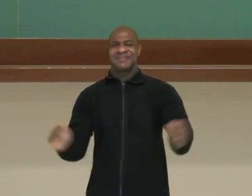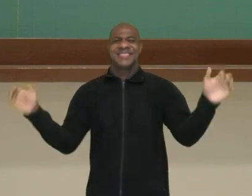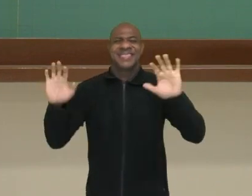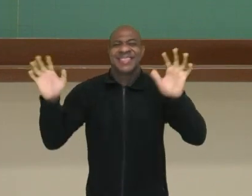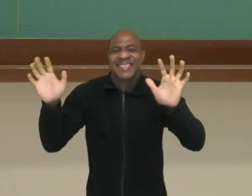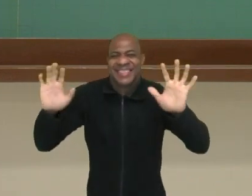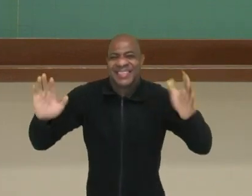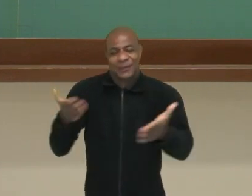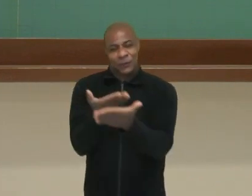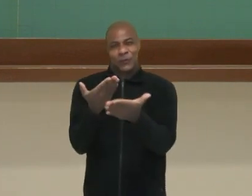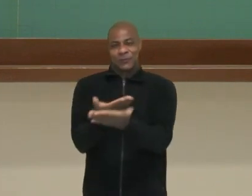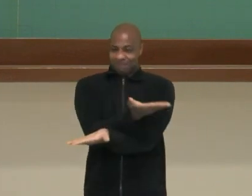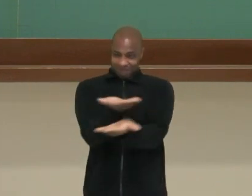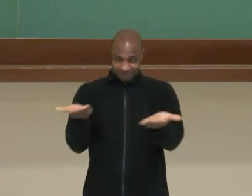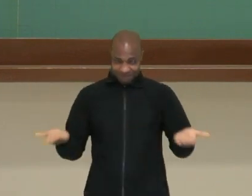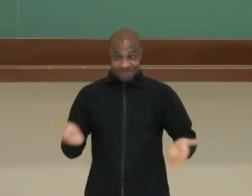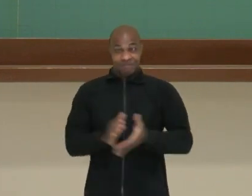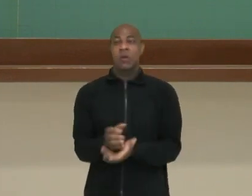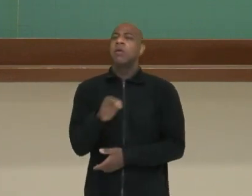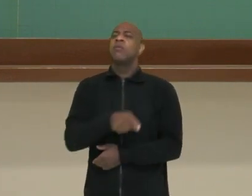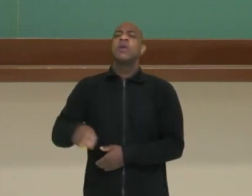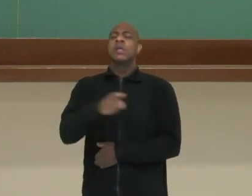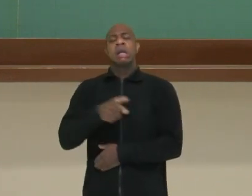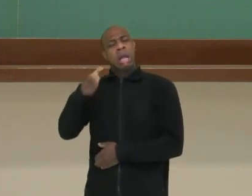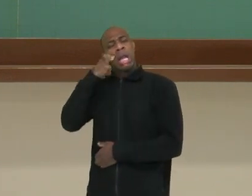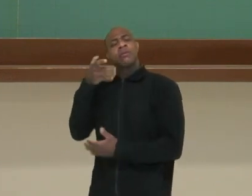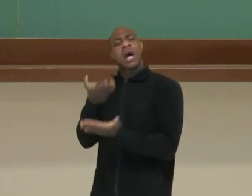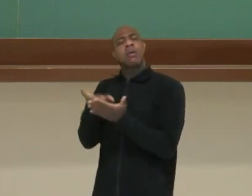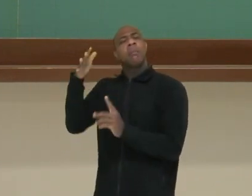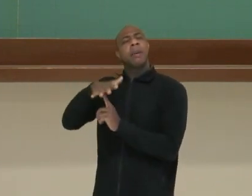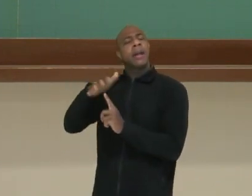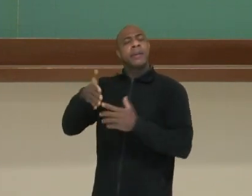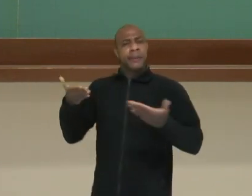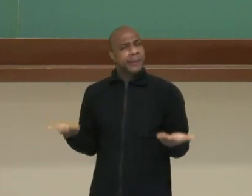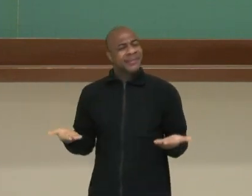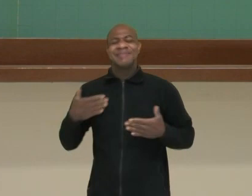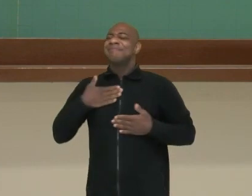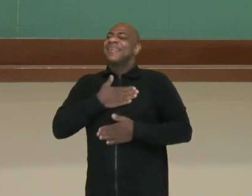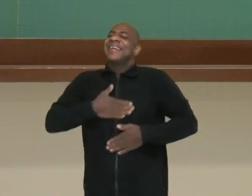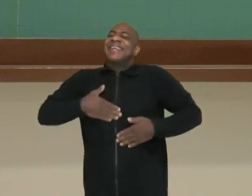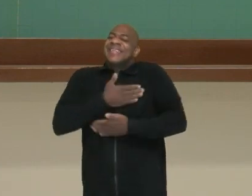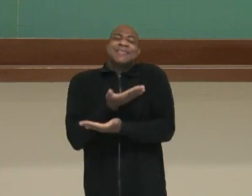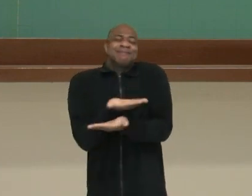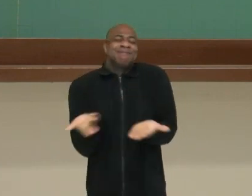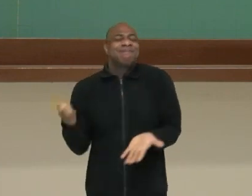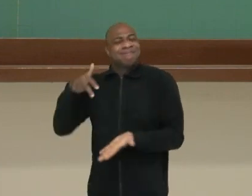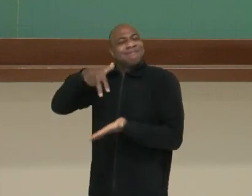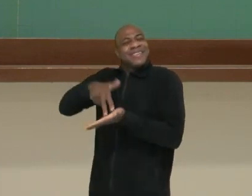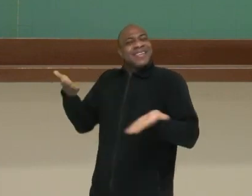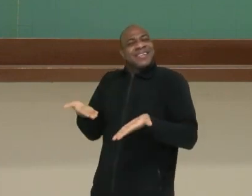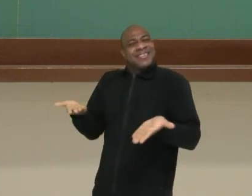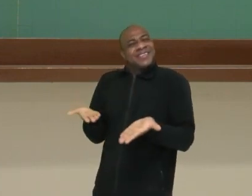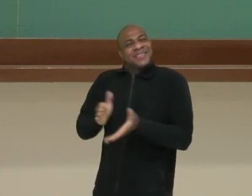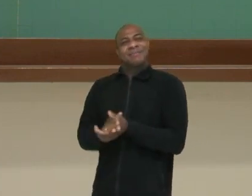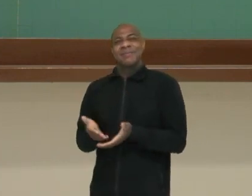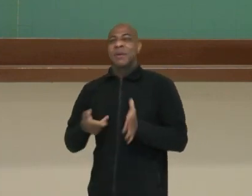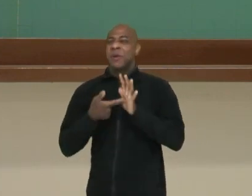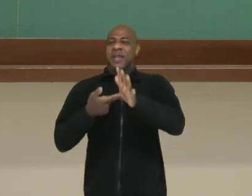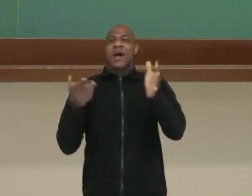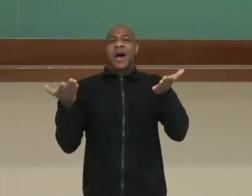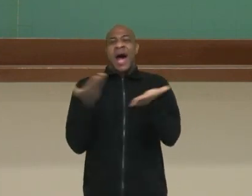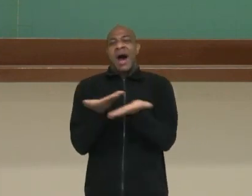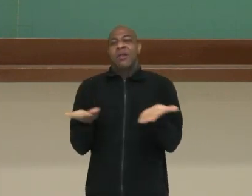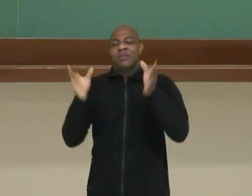Olá, querido estudante, você que assiste às aulas Paraná, que prazer imenso trazer uma aula aqui especial para